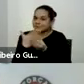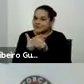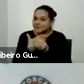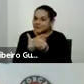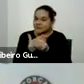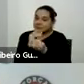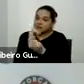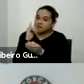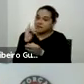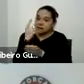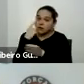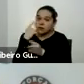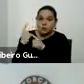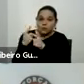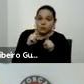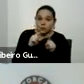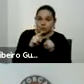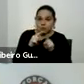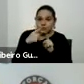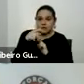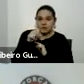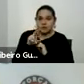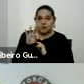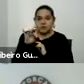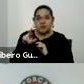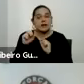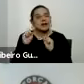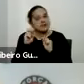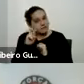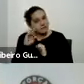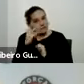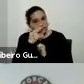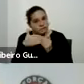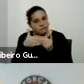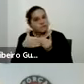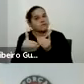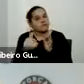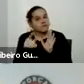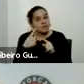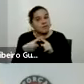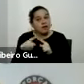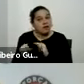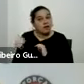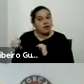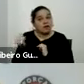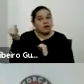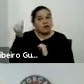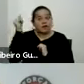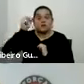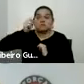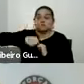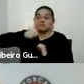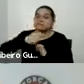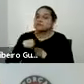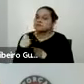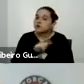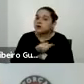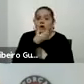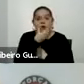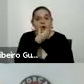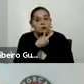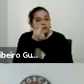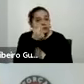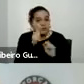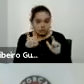sim. E devem fazê-lo nos próximos dias. É muito importante. Nós, trabalhadores, trabalhamos